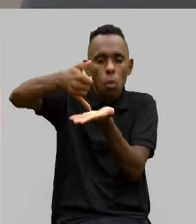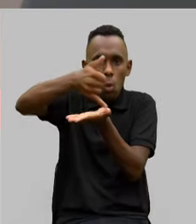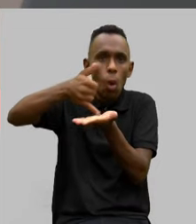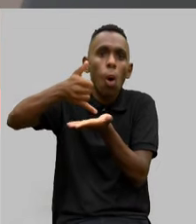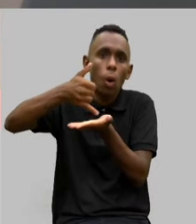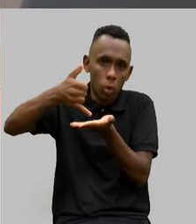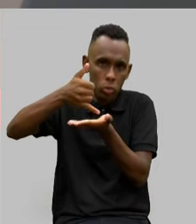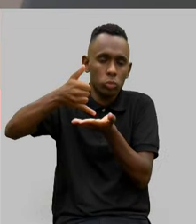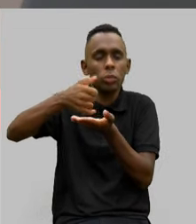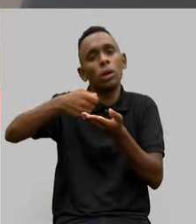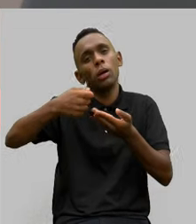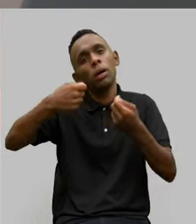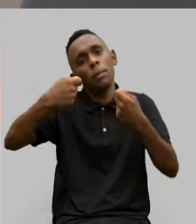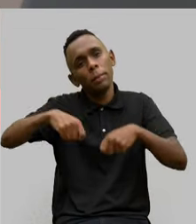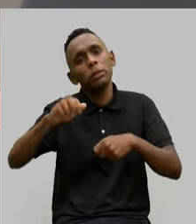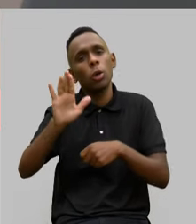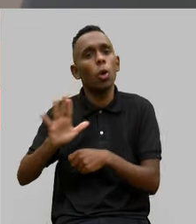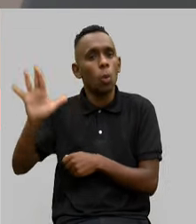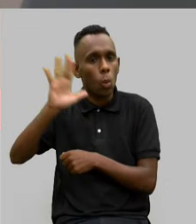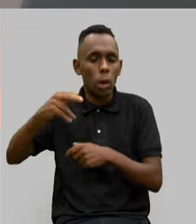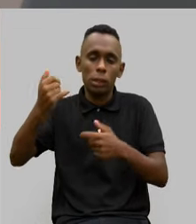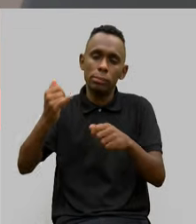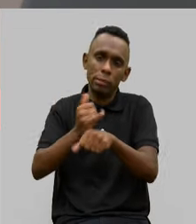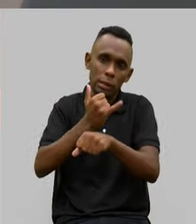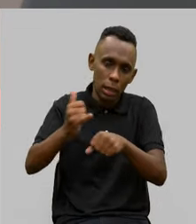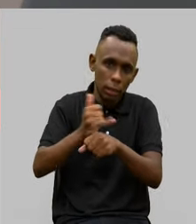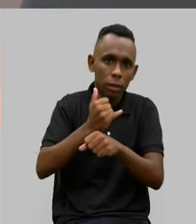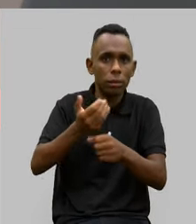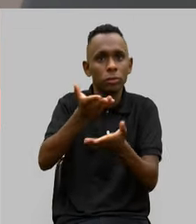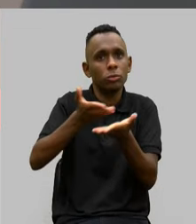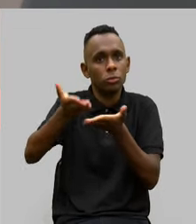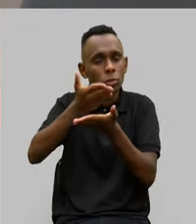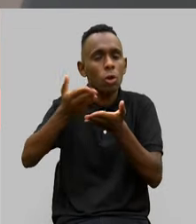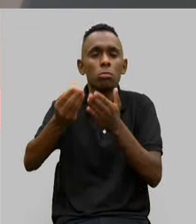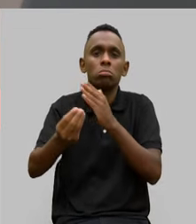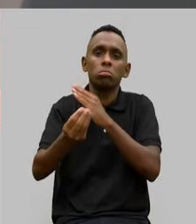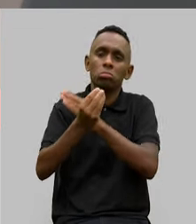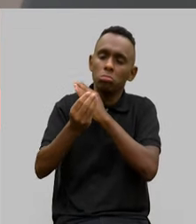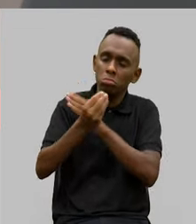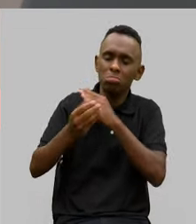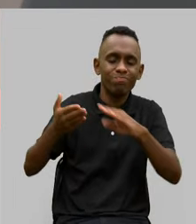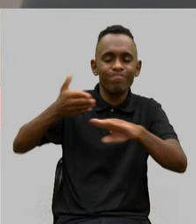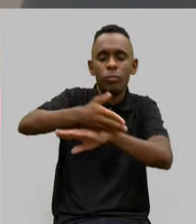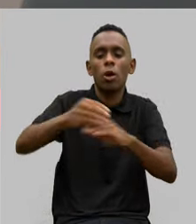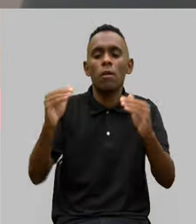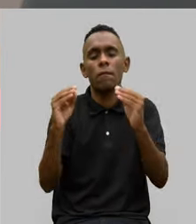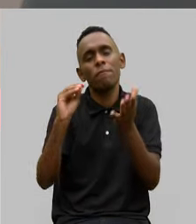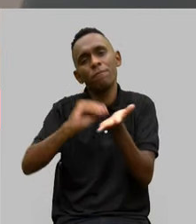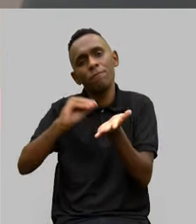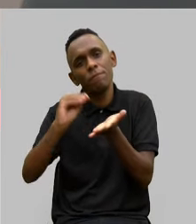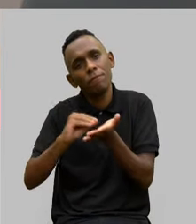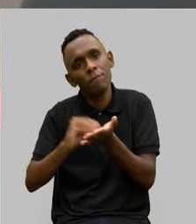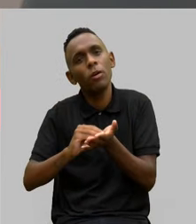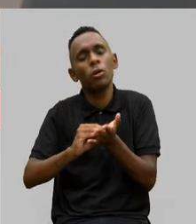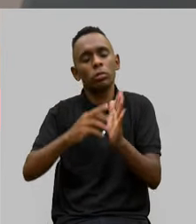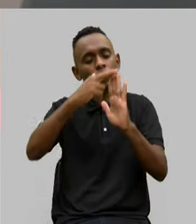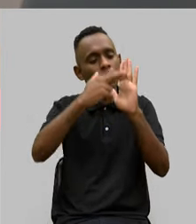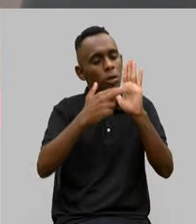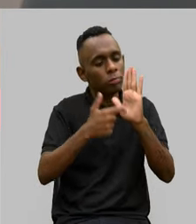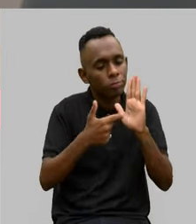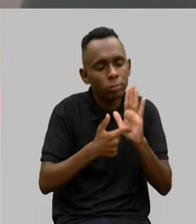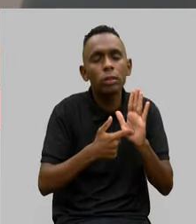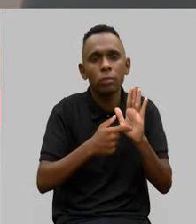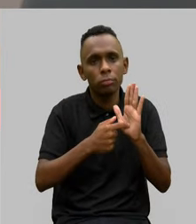necessidade de usar a cannabis como ferramenta terapêutica não tem garantido o acesso por conta das eh resoluções das